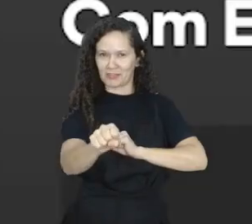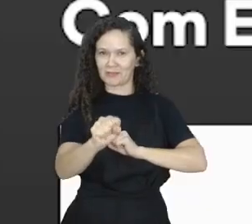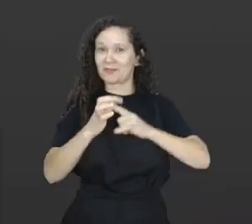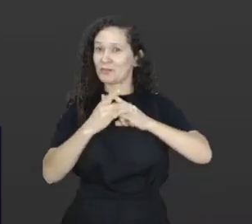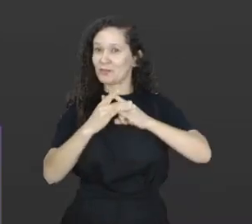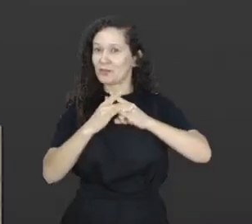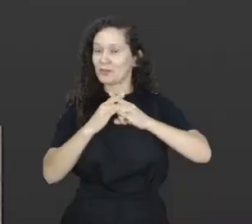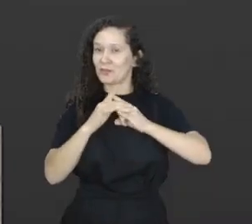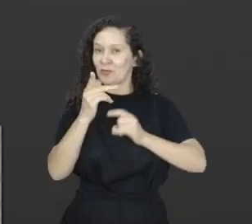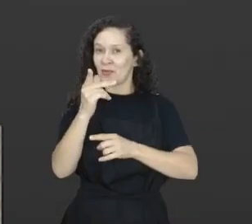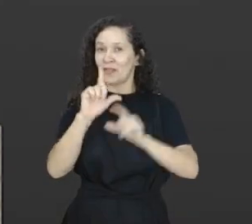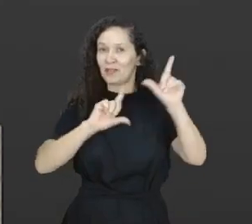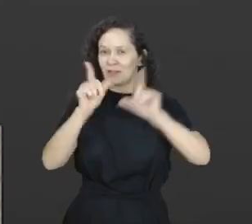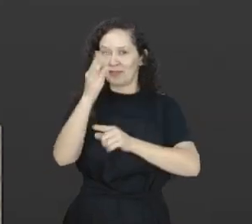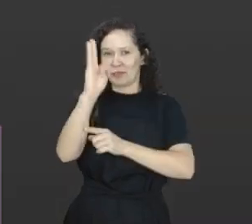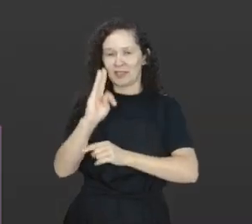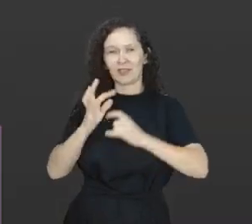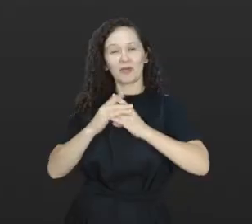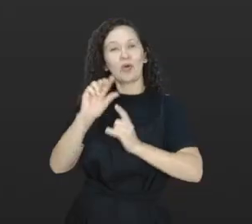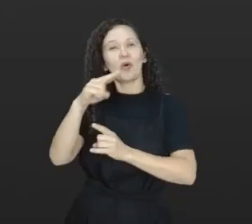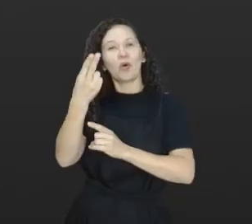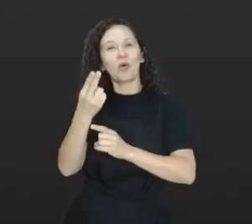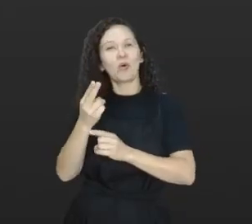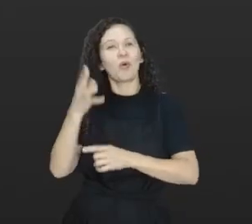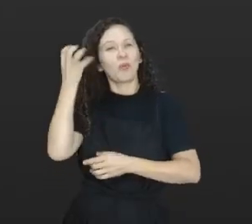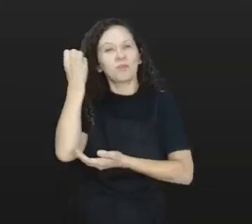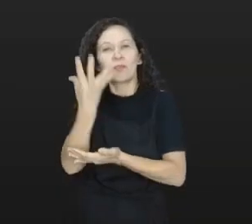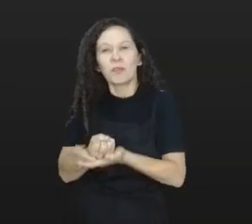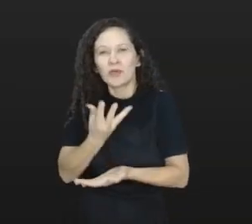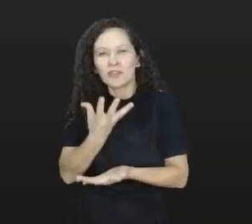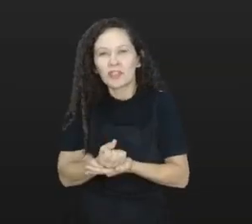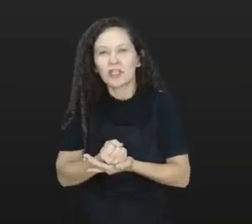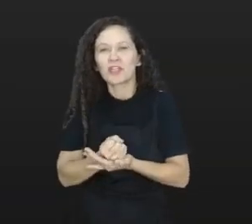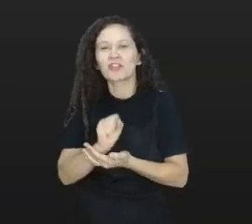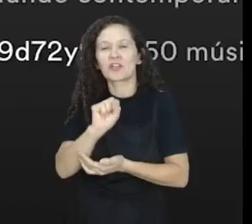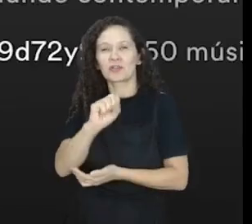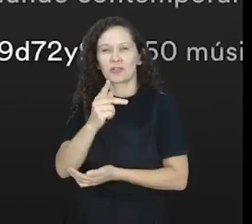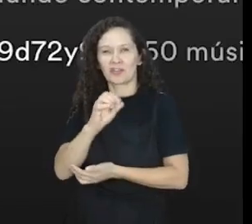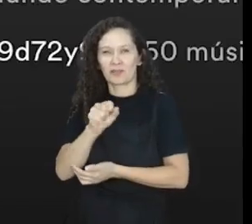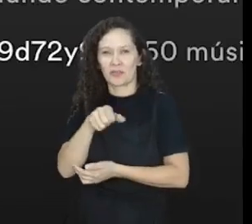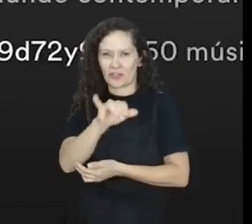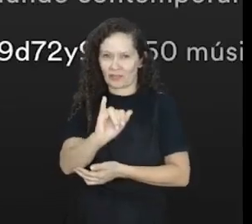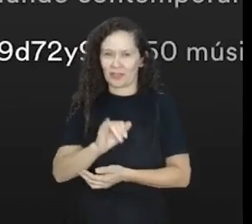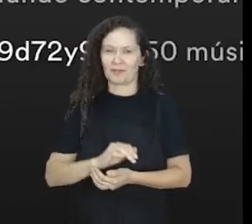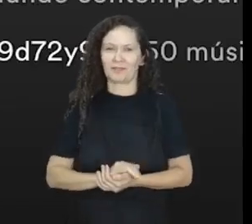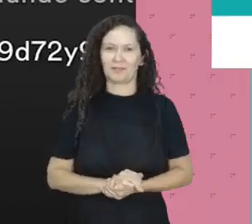canal da TV PT no YouTube ou em formato de podcast no Spotify.